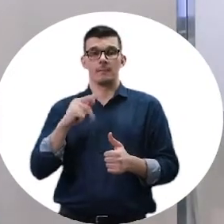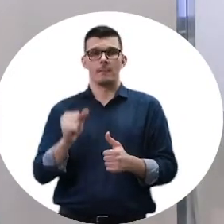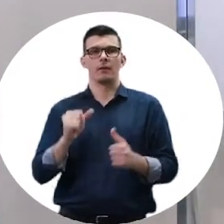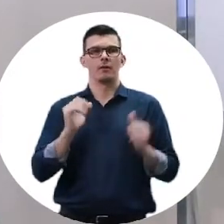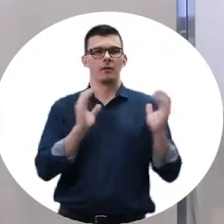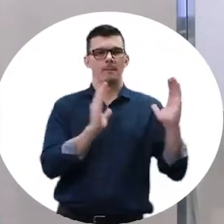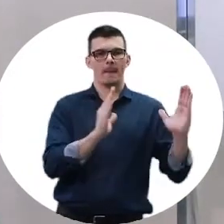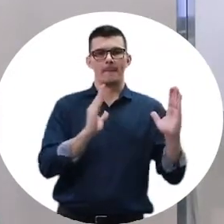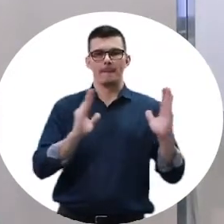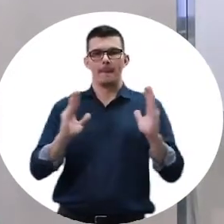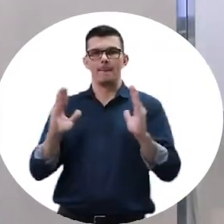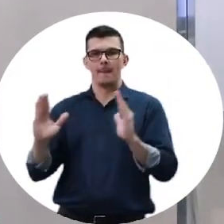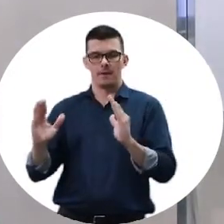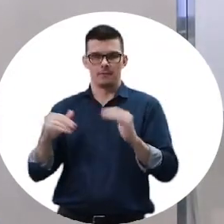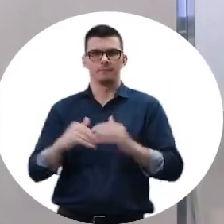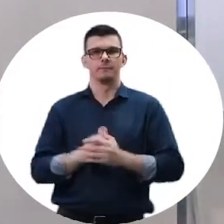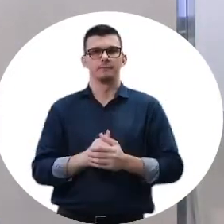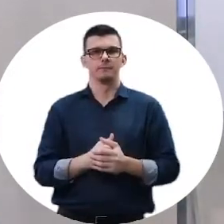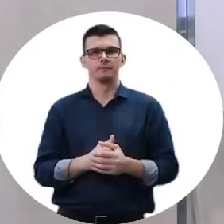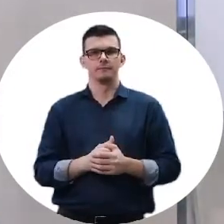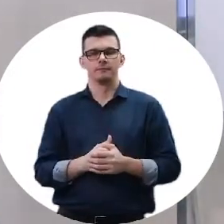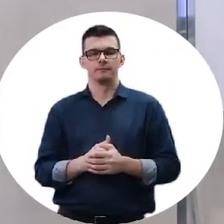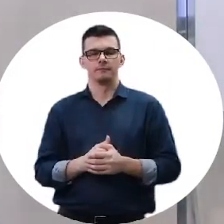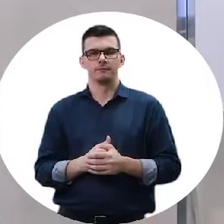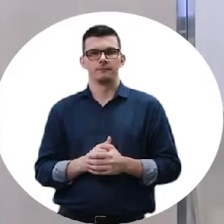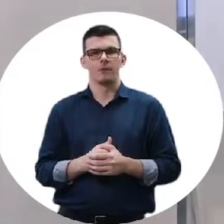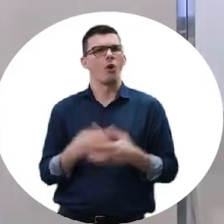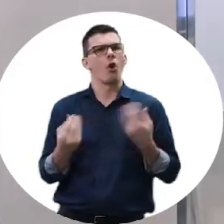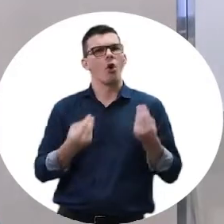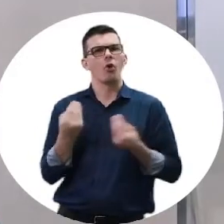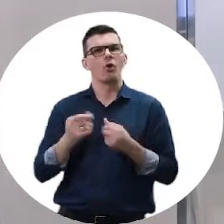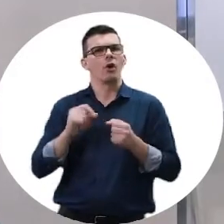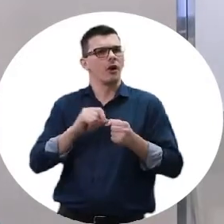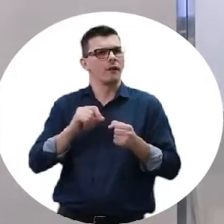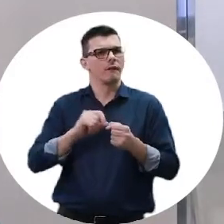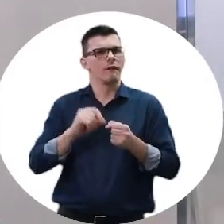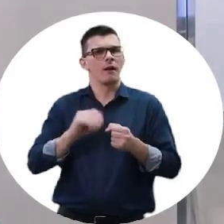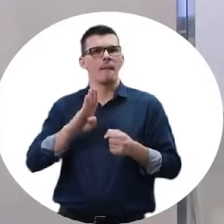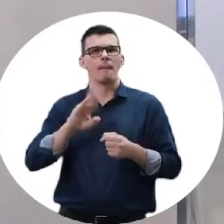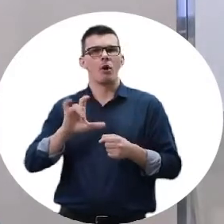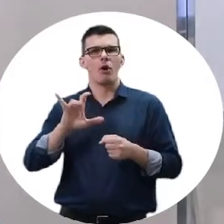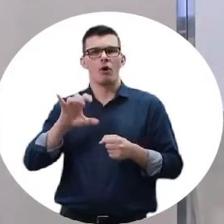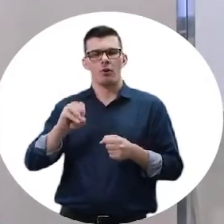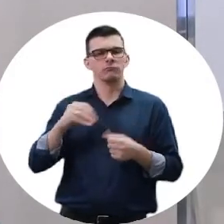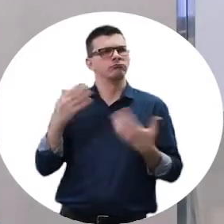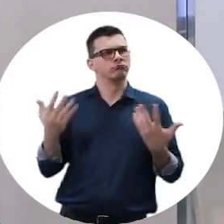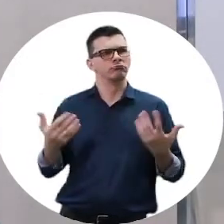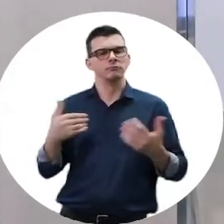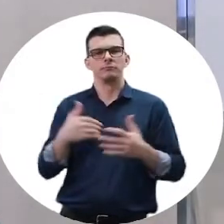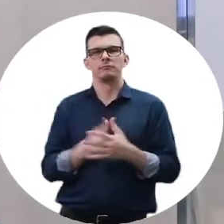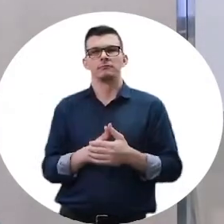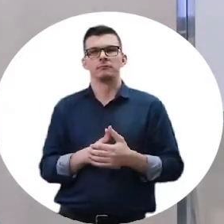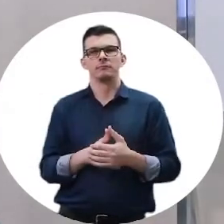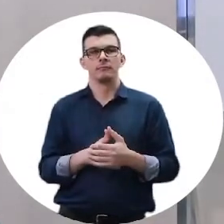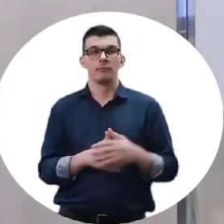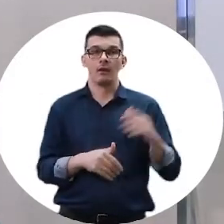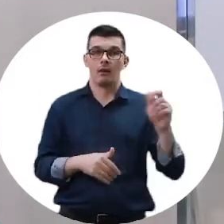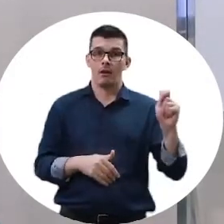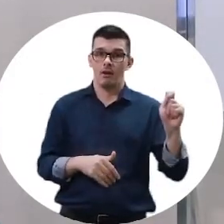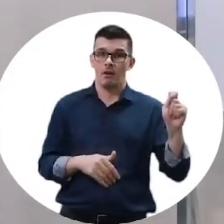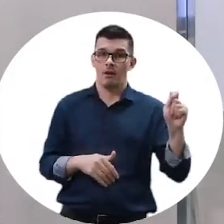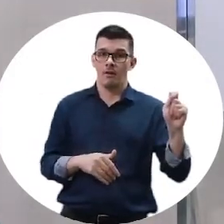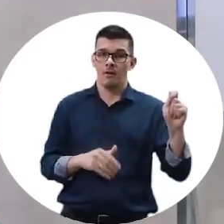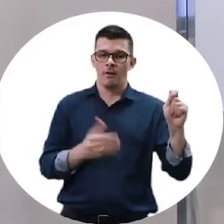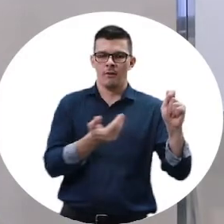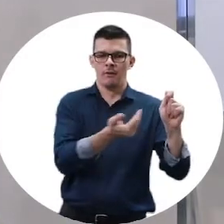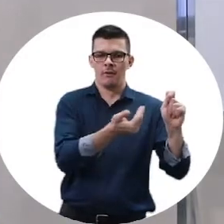A primeira etapa é separar os blocos. Então vamos, anota aí. Primeira etapa, separar os blocos. Como que separa os blocos? Vamos separar os blocos aqui. Vou separar o bloco